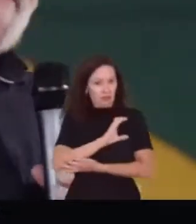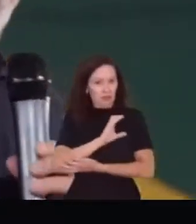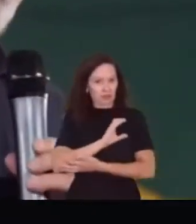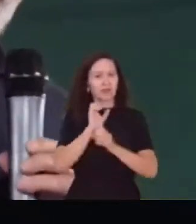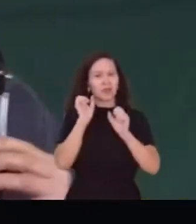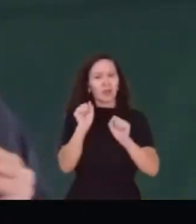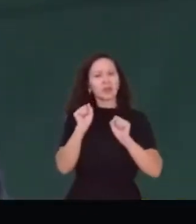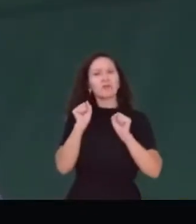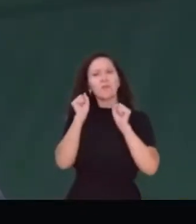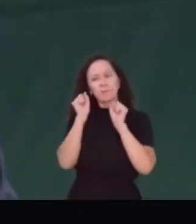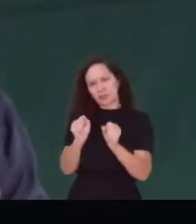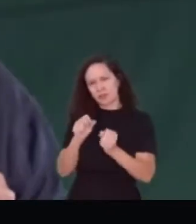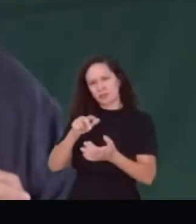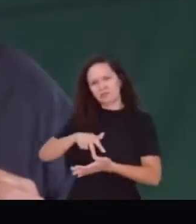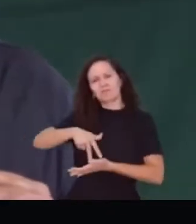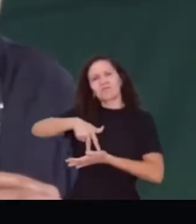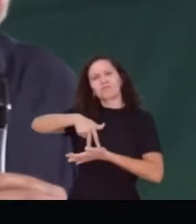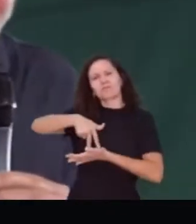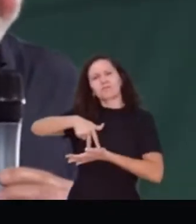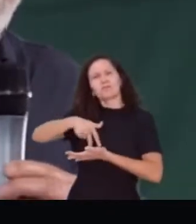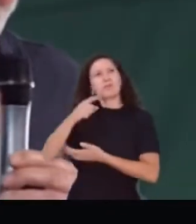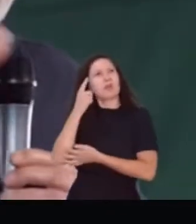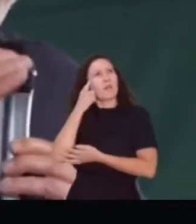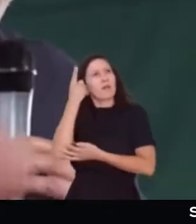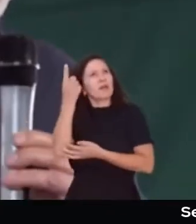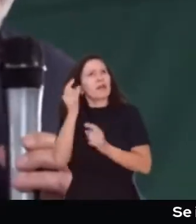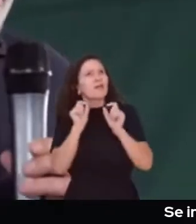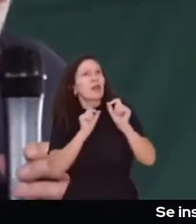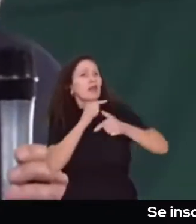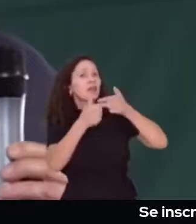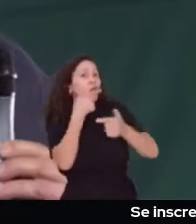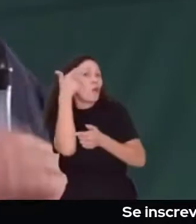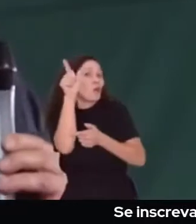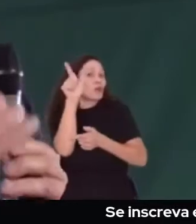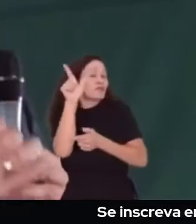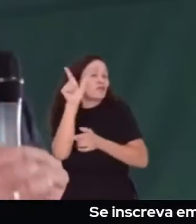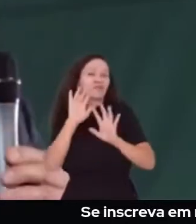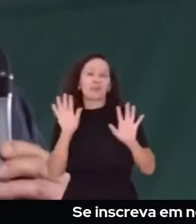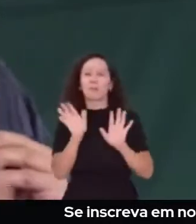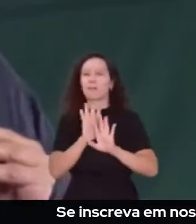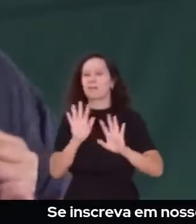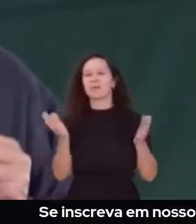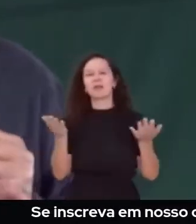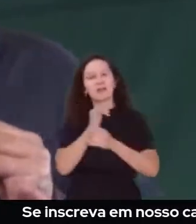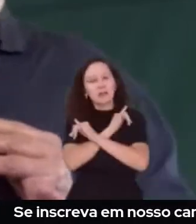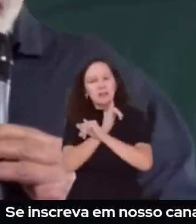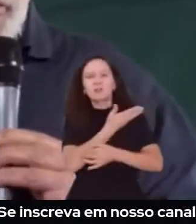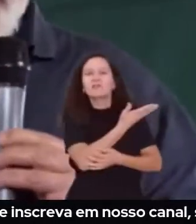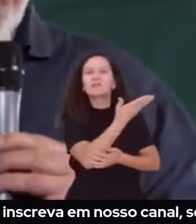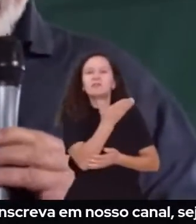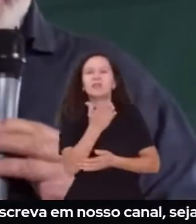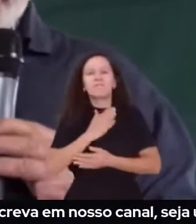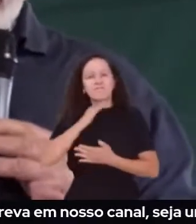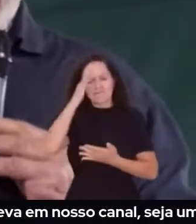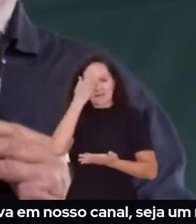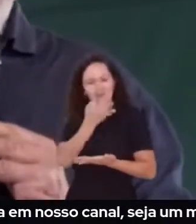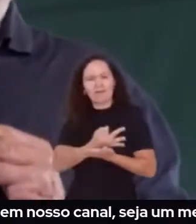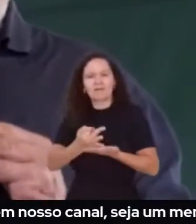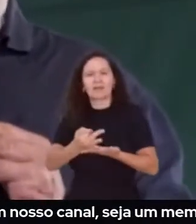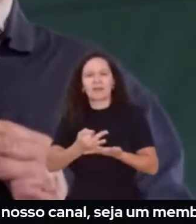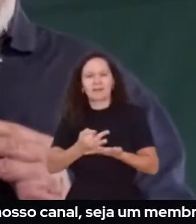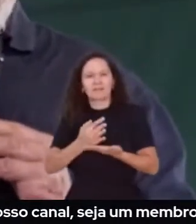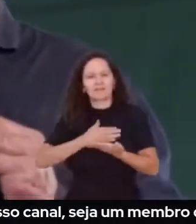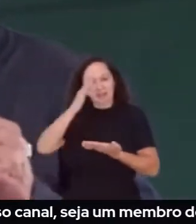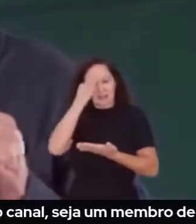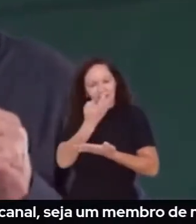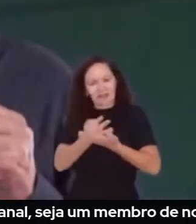eu poderia estar pensando em fazer outra coisa. Mas eu vou dizer para vocês uma coisa. A minha fé em Deus é tanta de